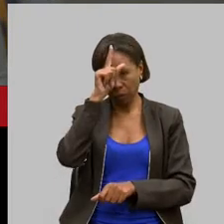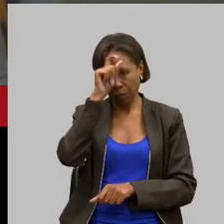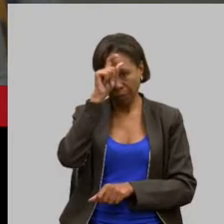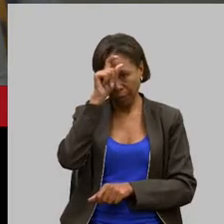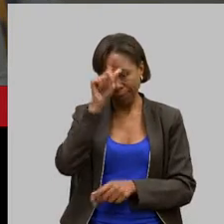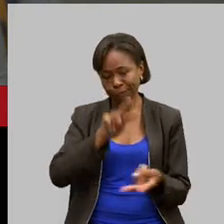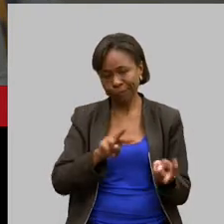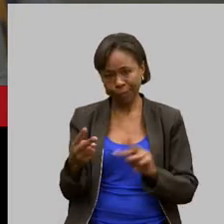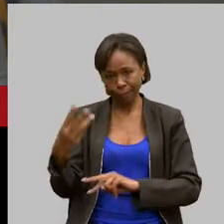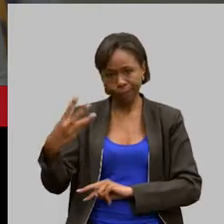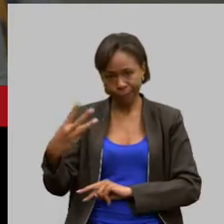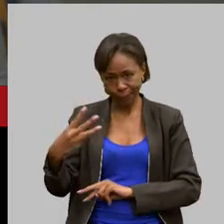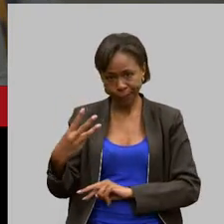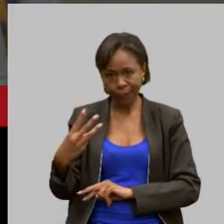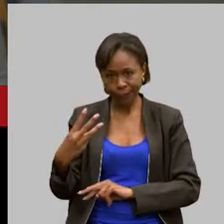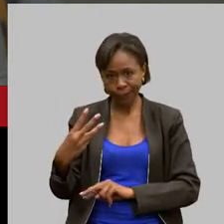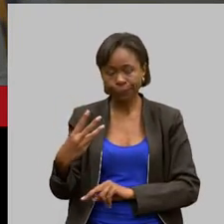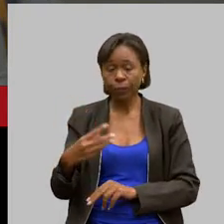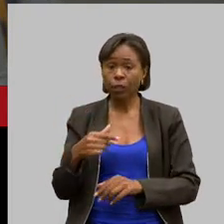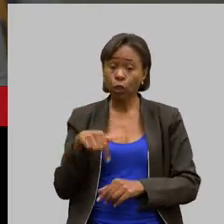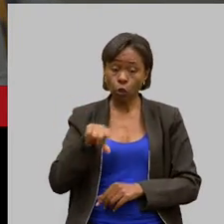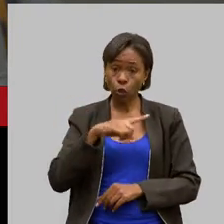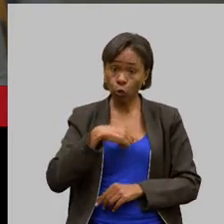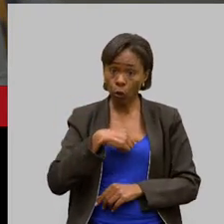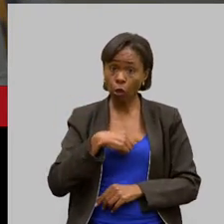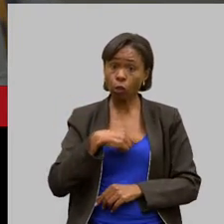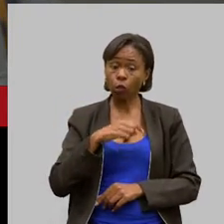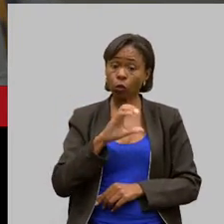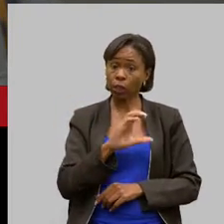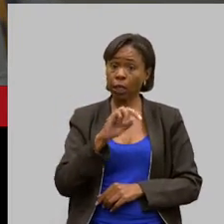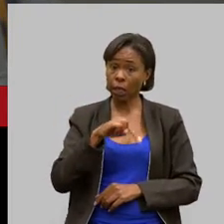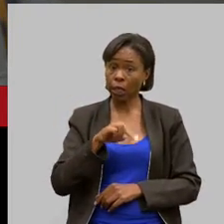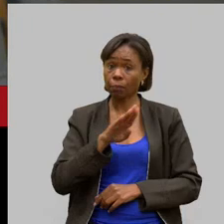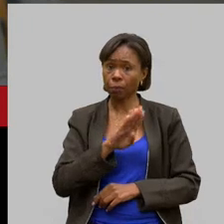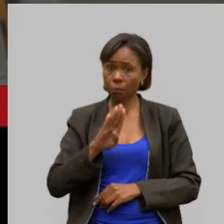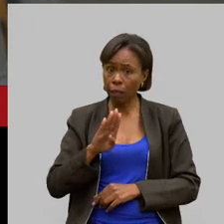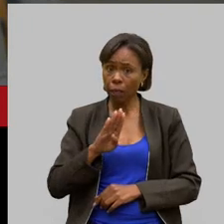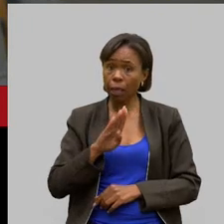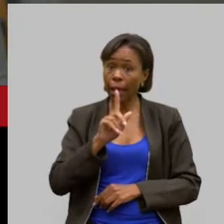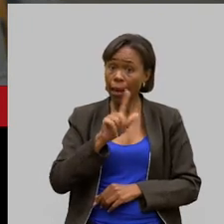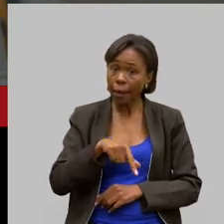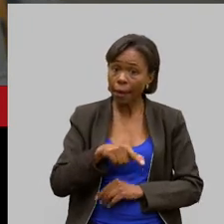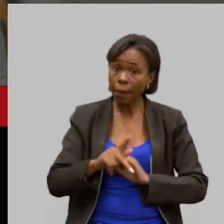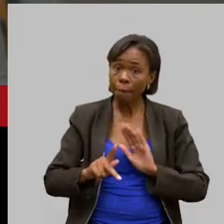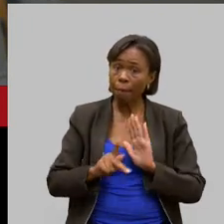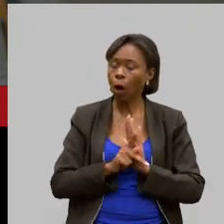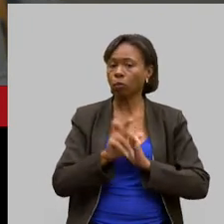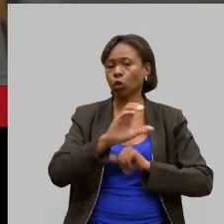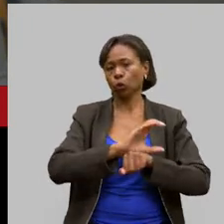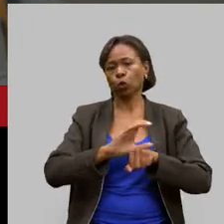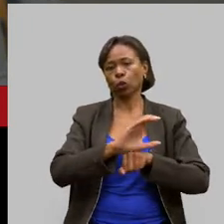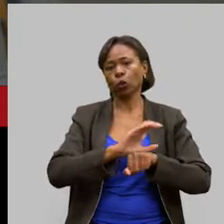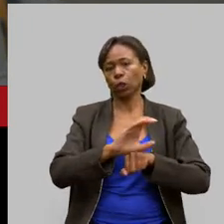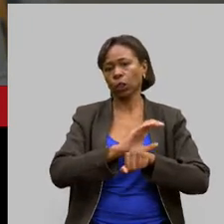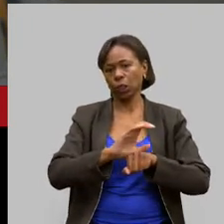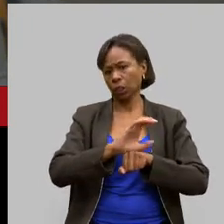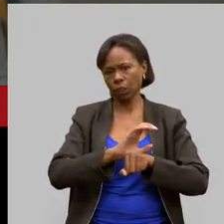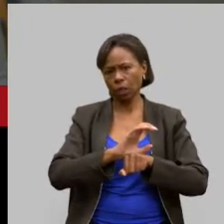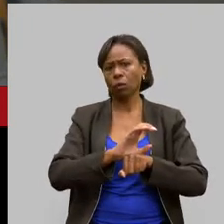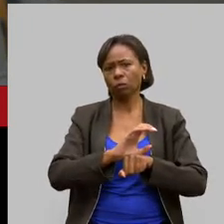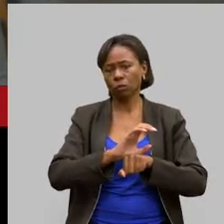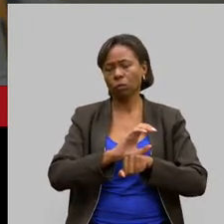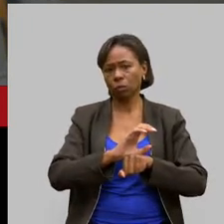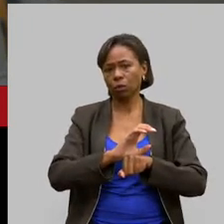que é constituído que é garantido pela constituição como representantes da